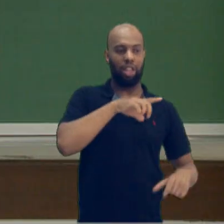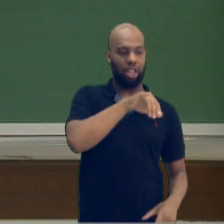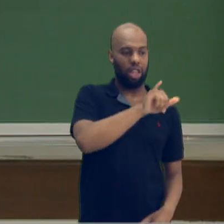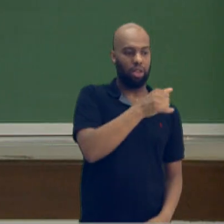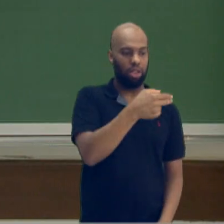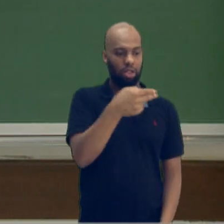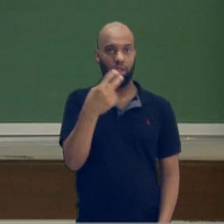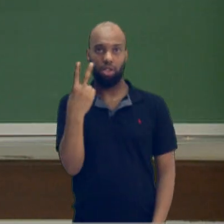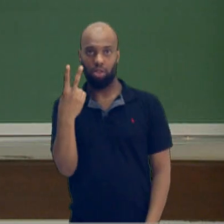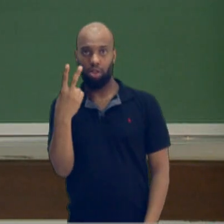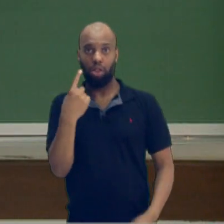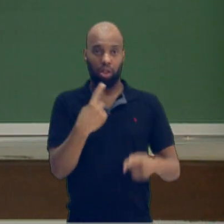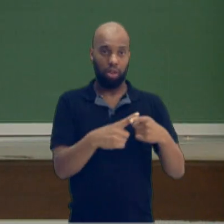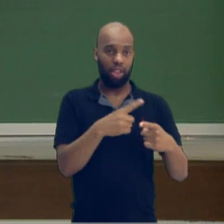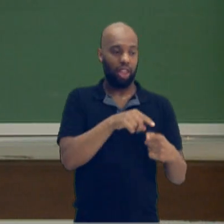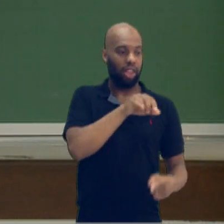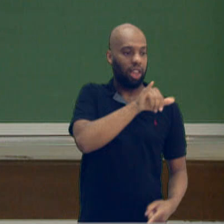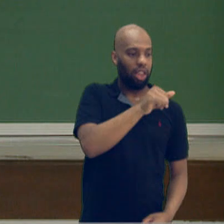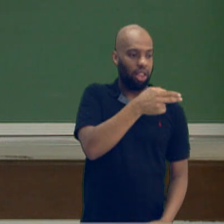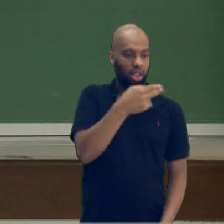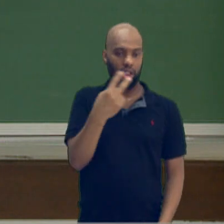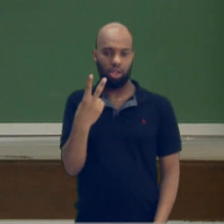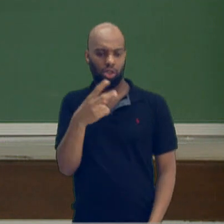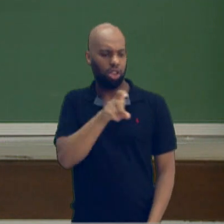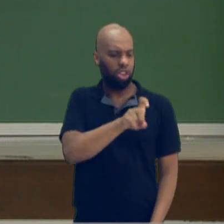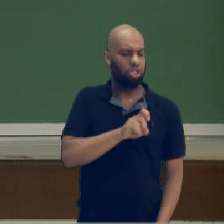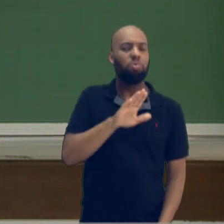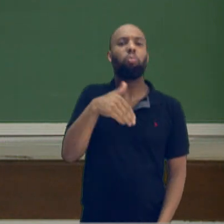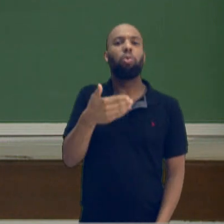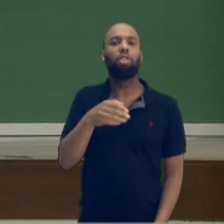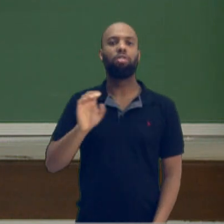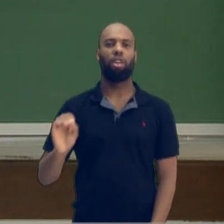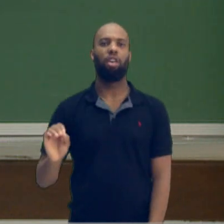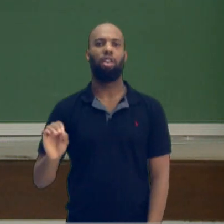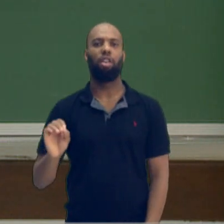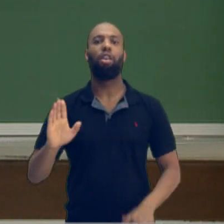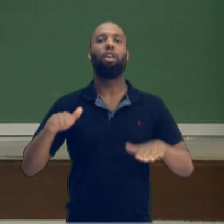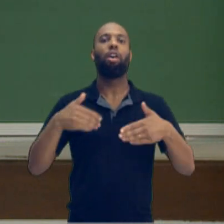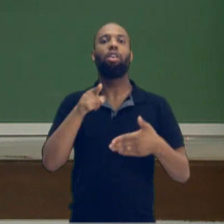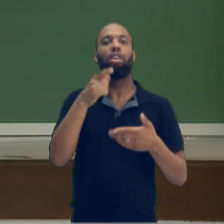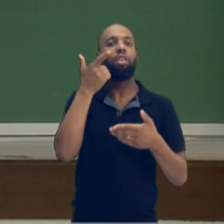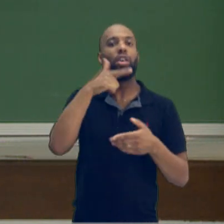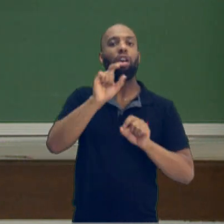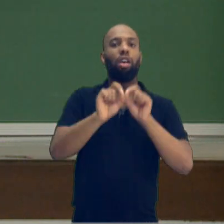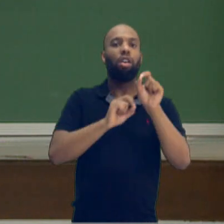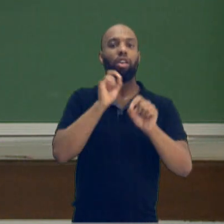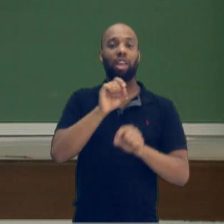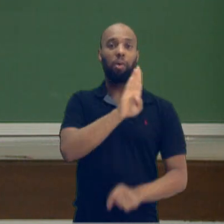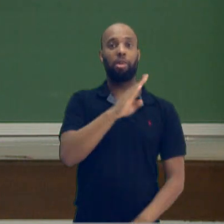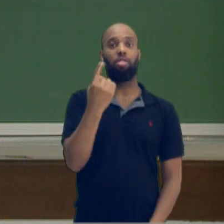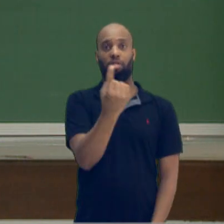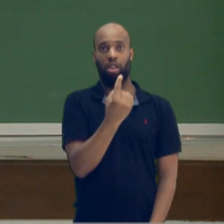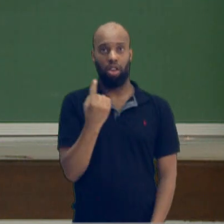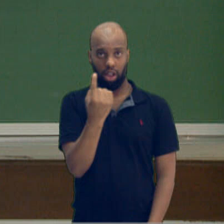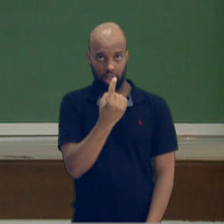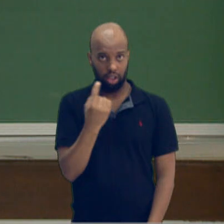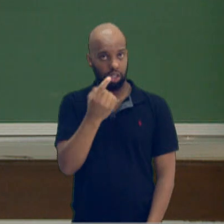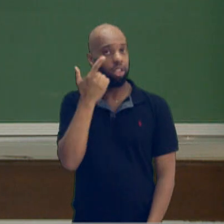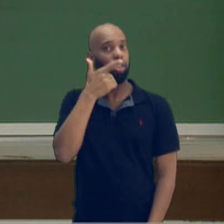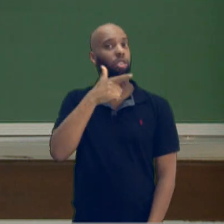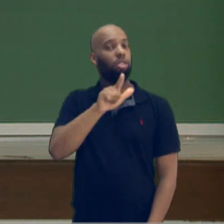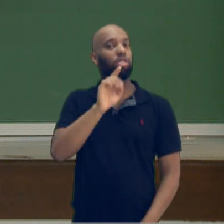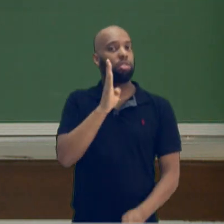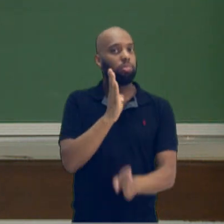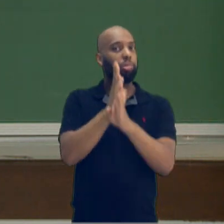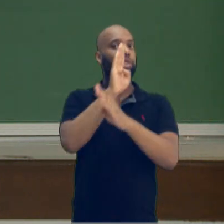2. Quando o y valia 2, quanto valia o meu x? 0. Aí você vai isolar o b e vai chegar que o valor do